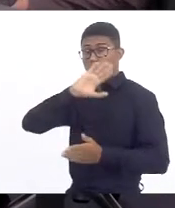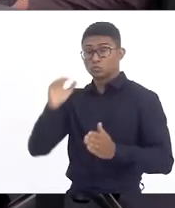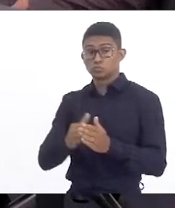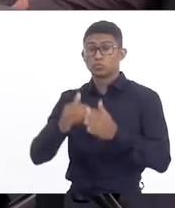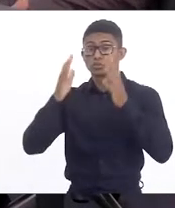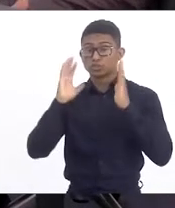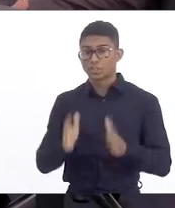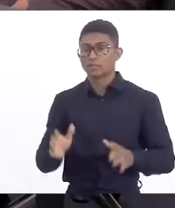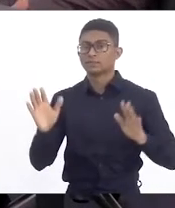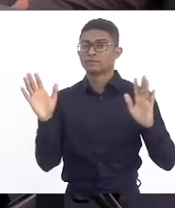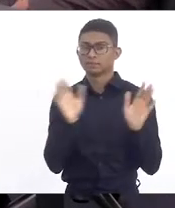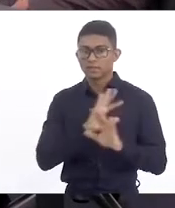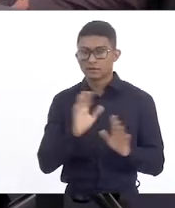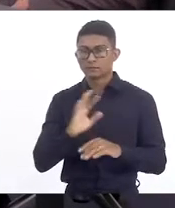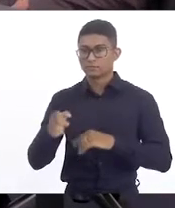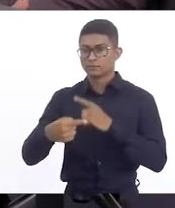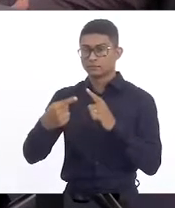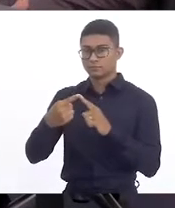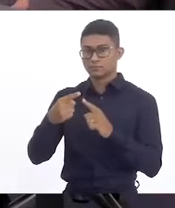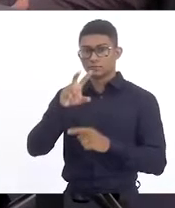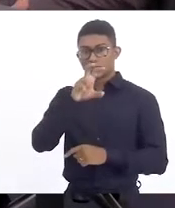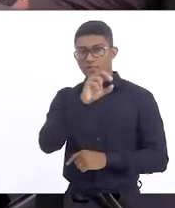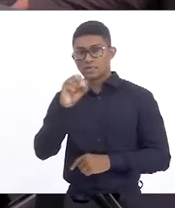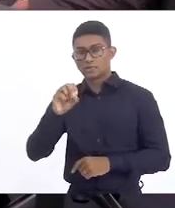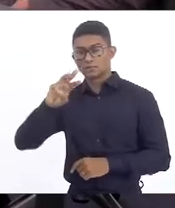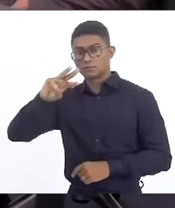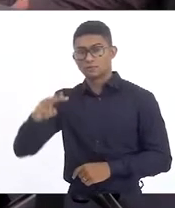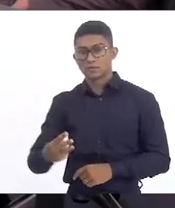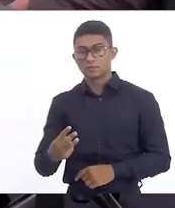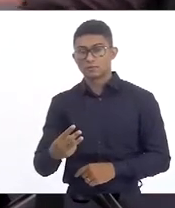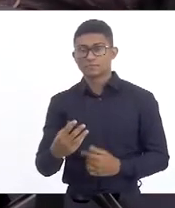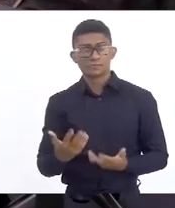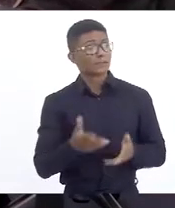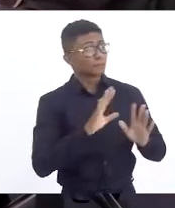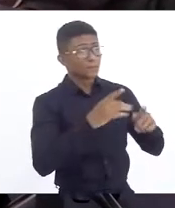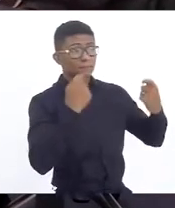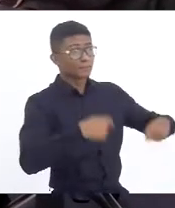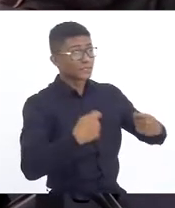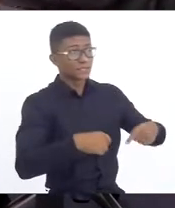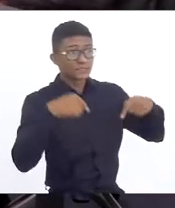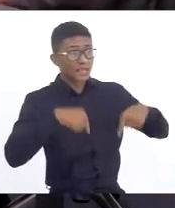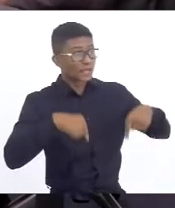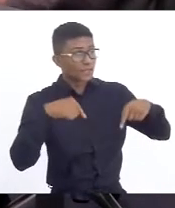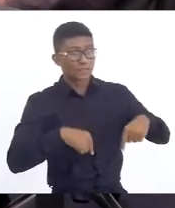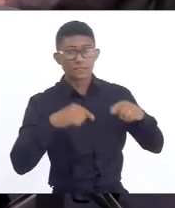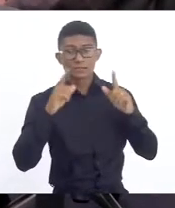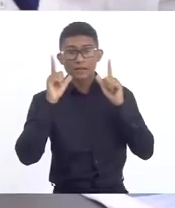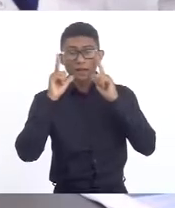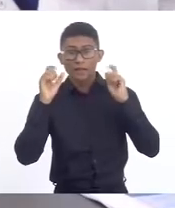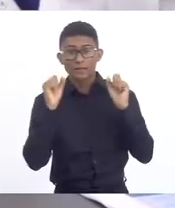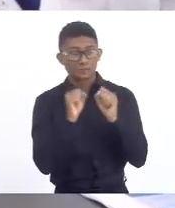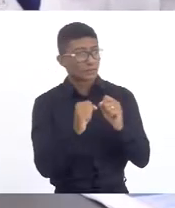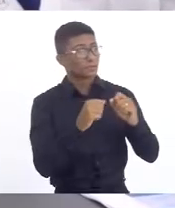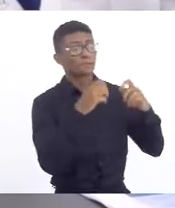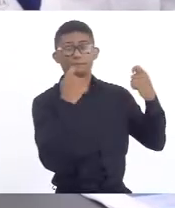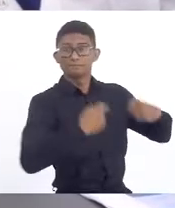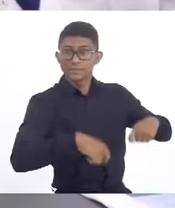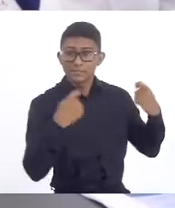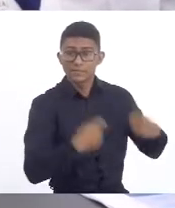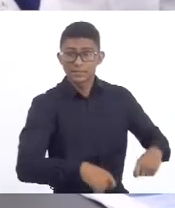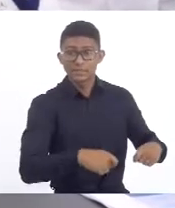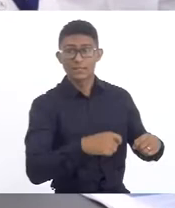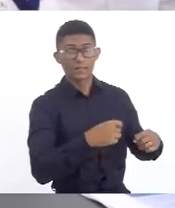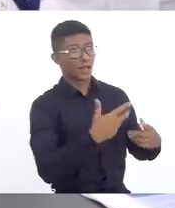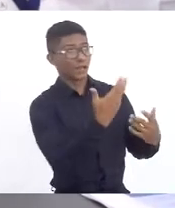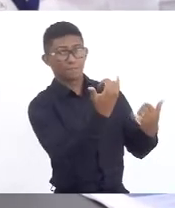500 milhões. Mas o que foi gasto já teria que chegar para a Assembleia Legislativa, que nós é que aprovamos esse recurso. Claro, esses recursos não vieram, não caíram do céu. A